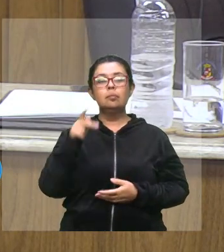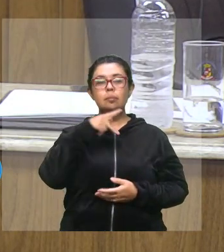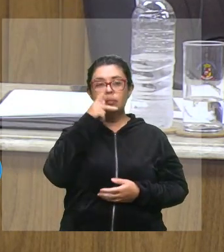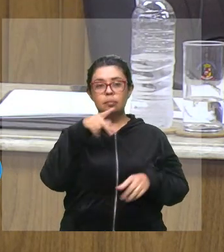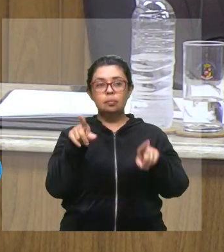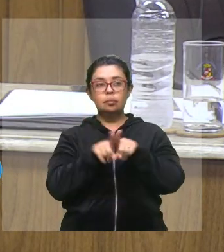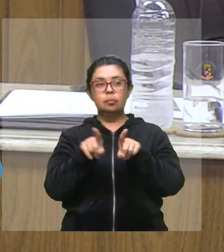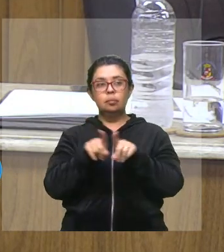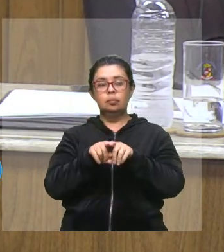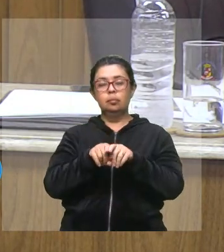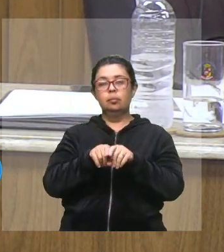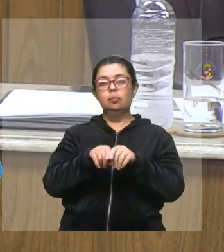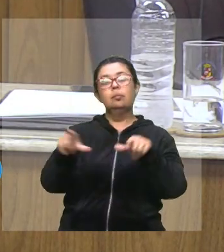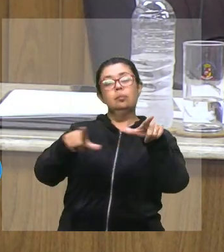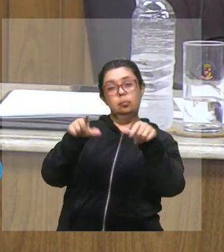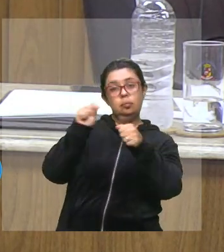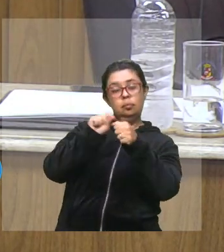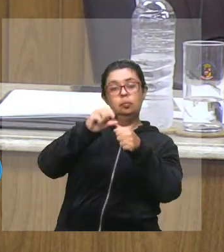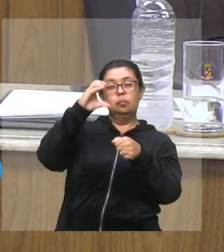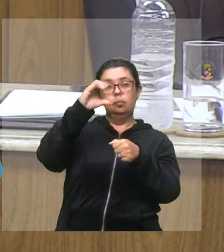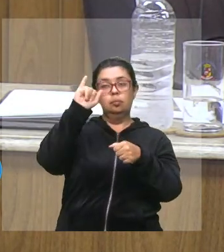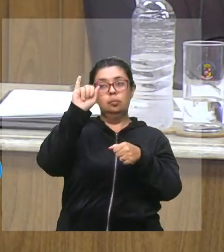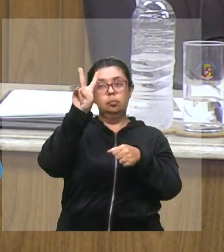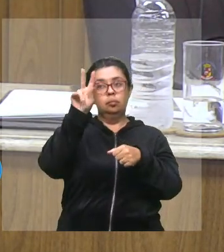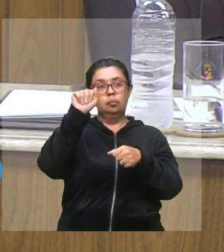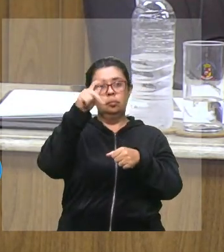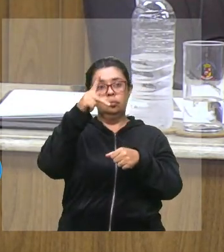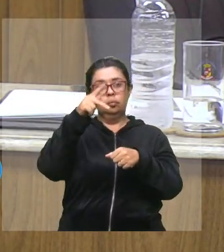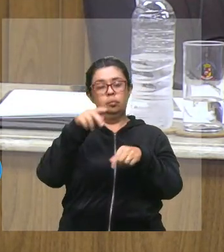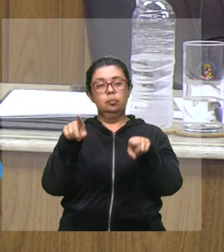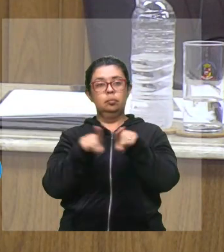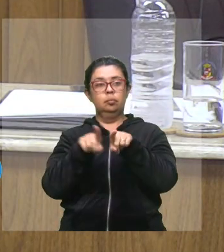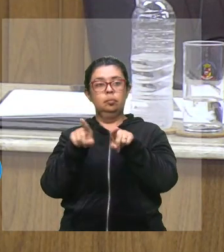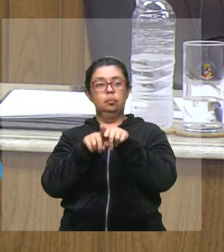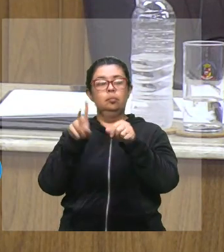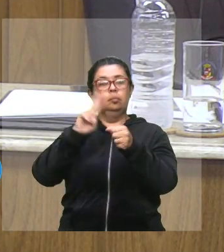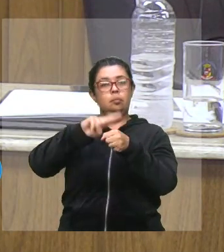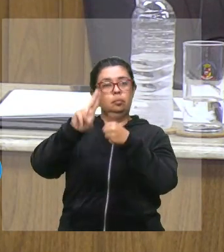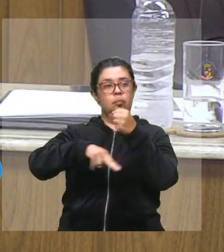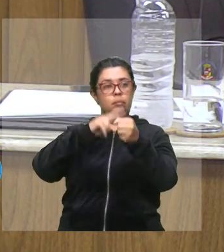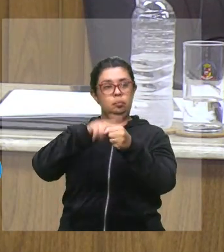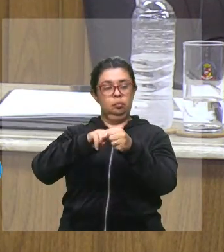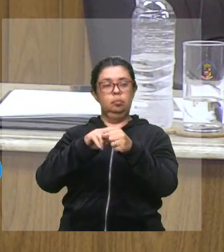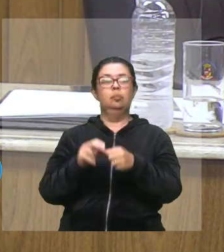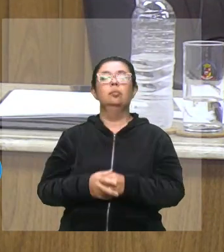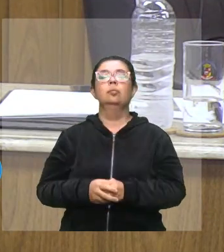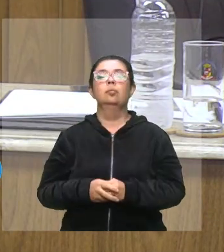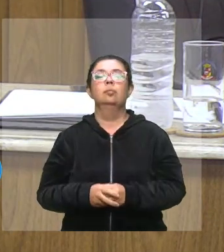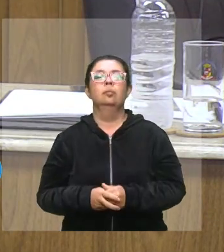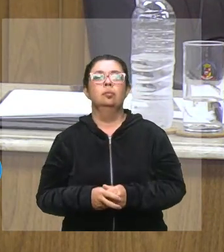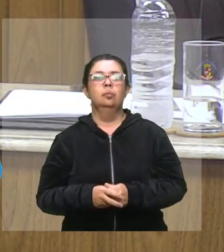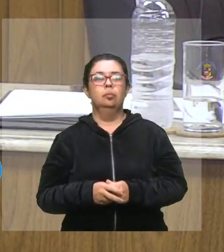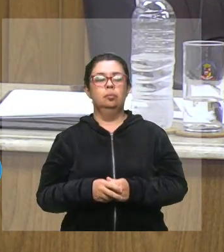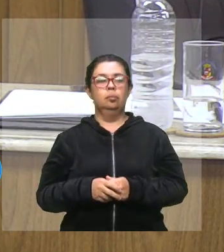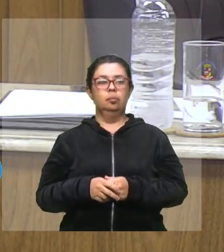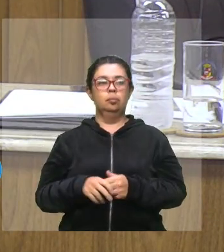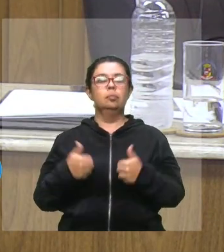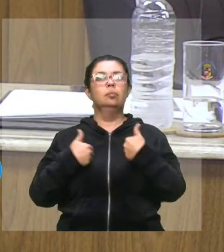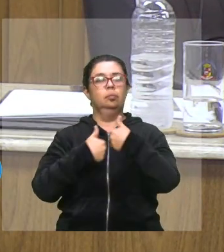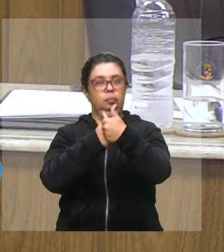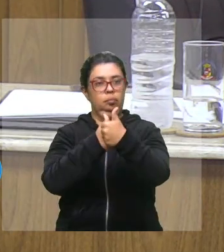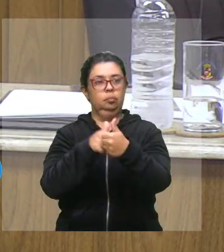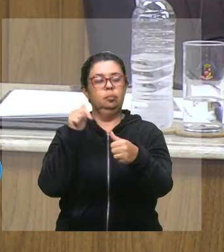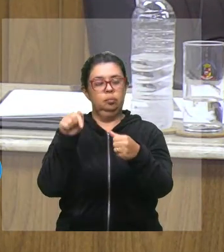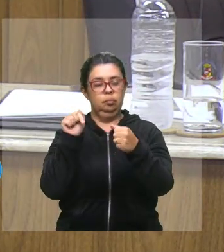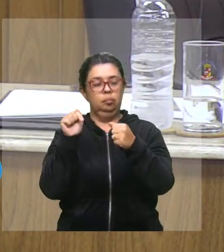trabalho do CIVAP e também o trabalho aqui da Unesp, através do senhor Daril, que está aqui presente, aqui acompanhando